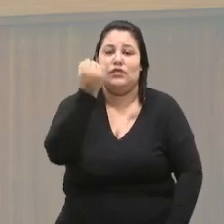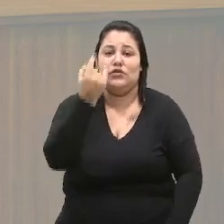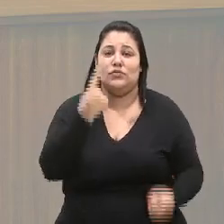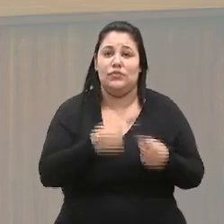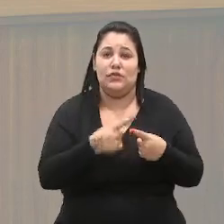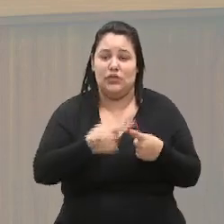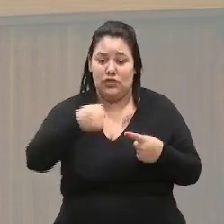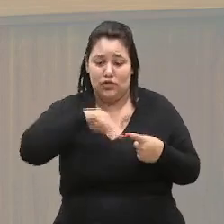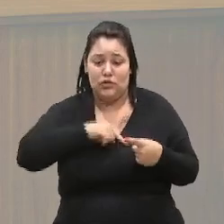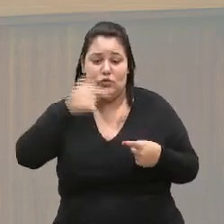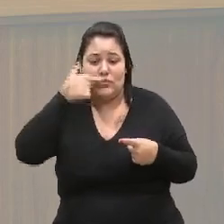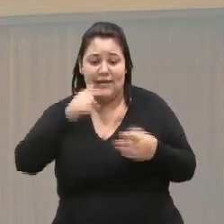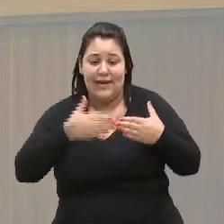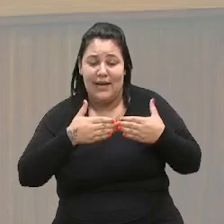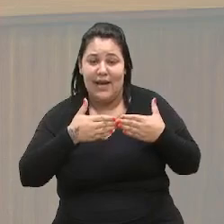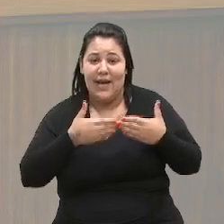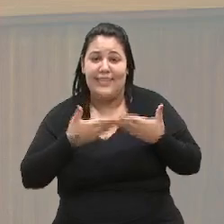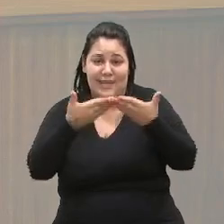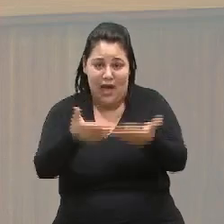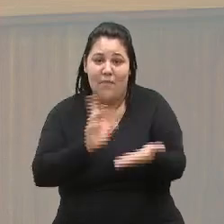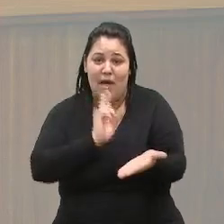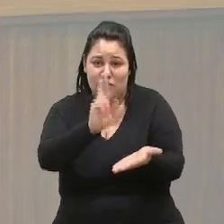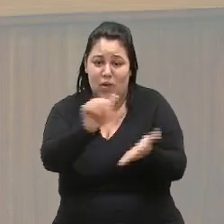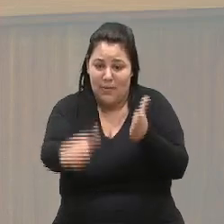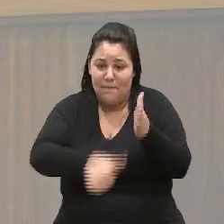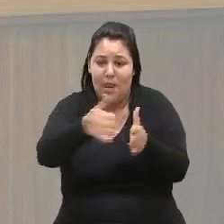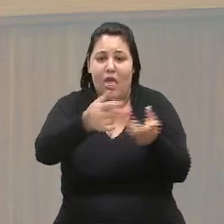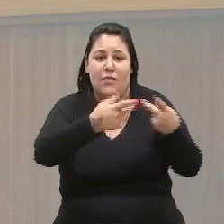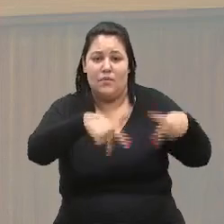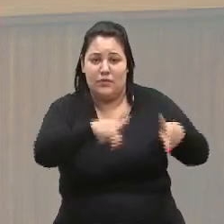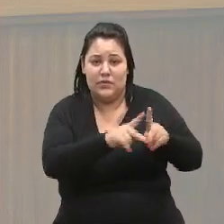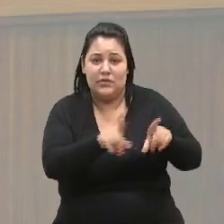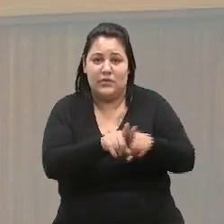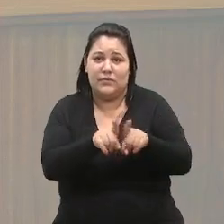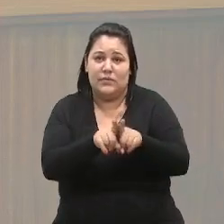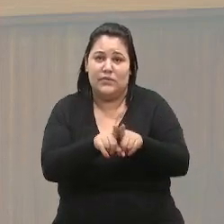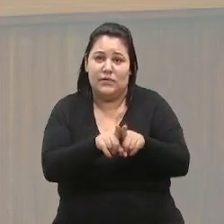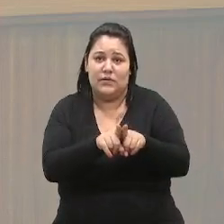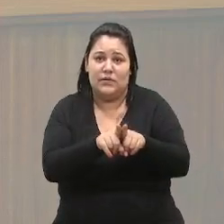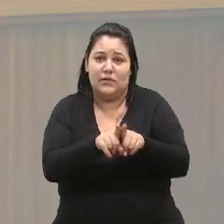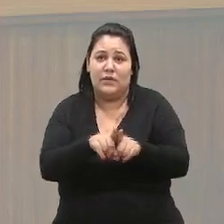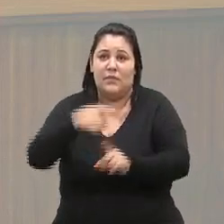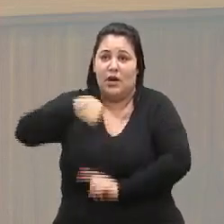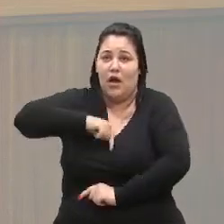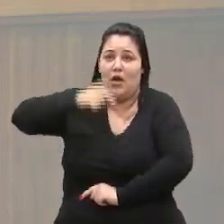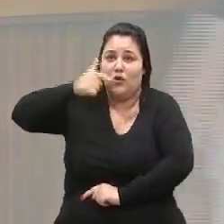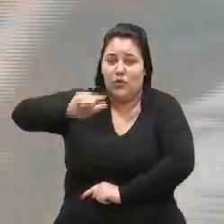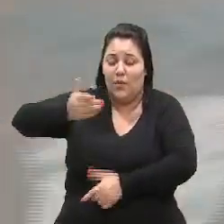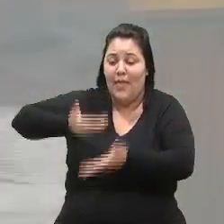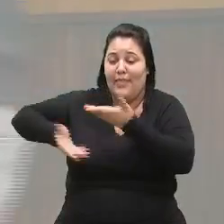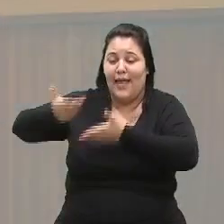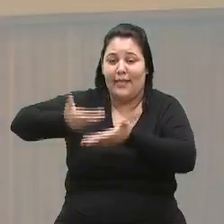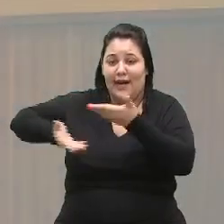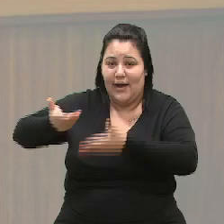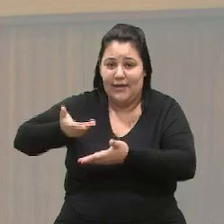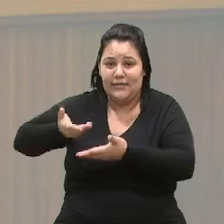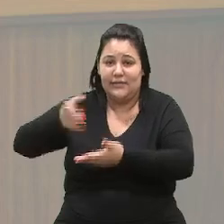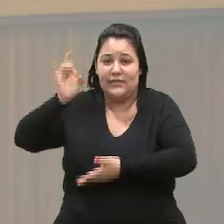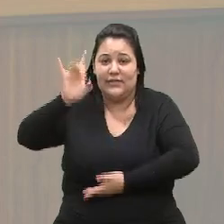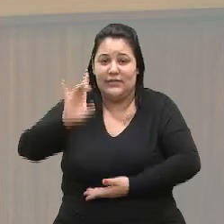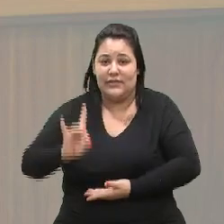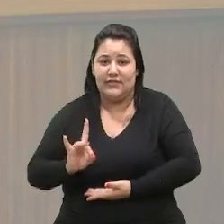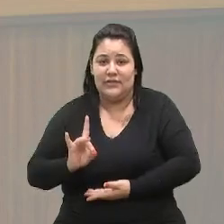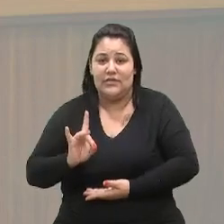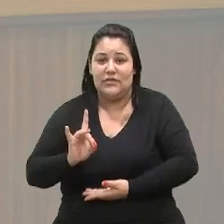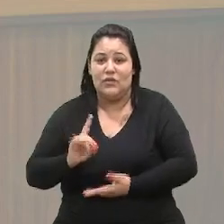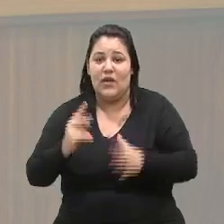consiga dar uma resposta mais assertiva para a população e para que a gente consiga tratar cada vez com mais atenção